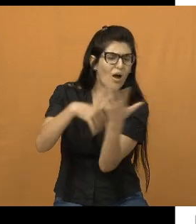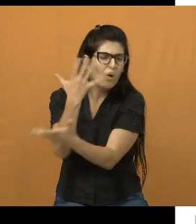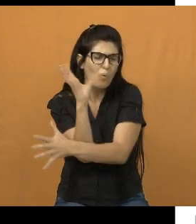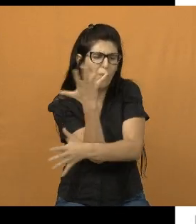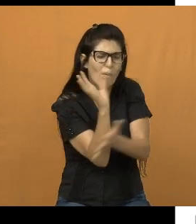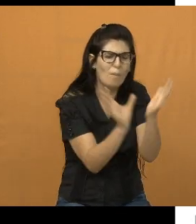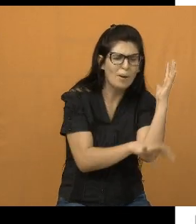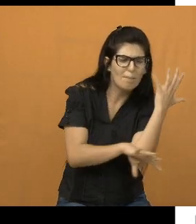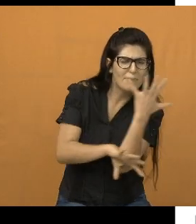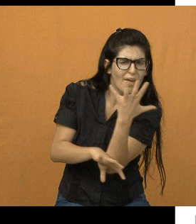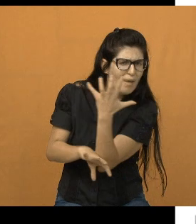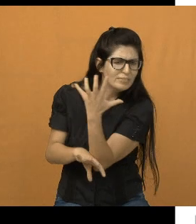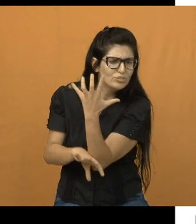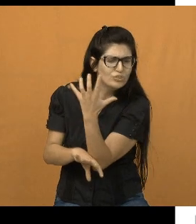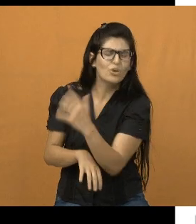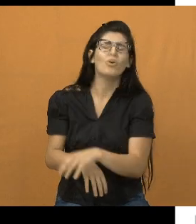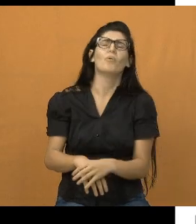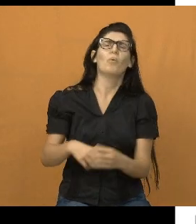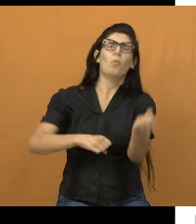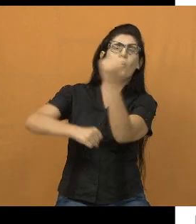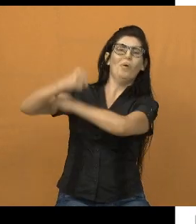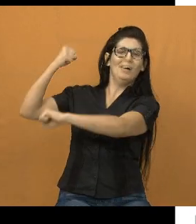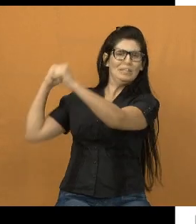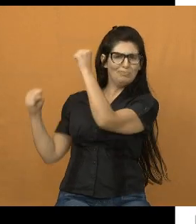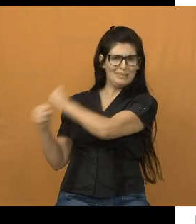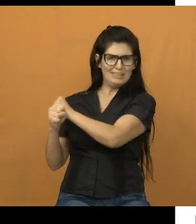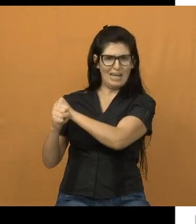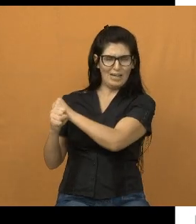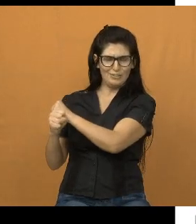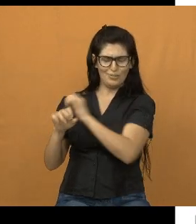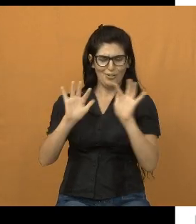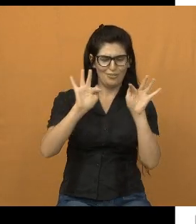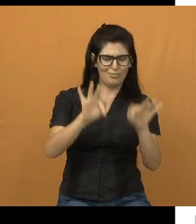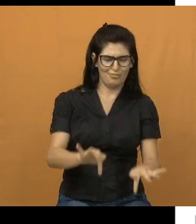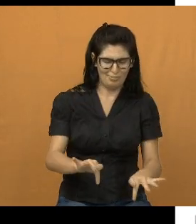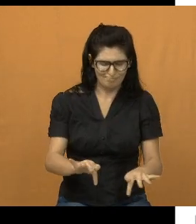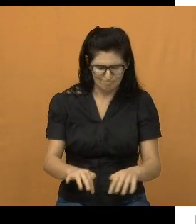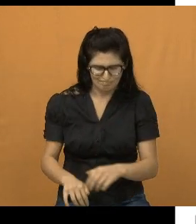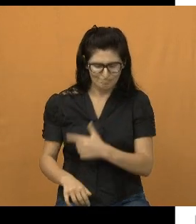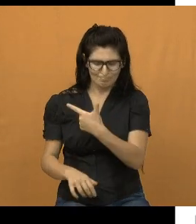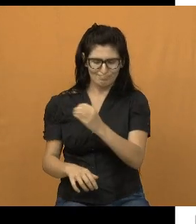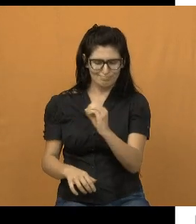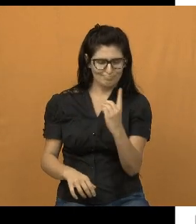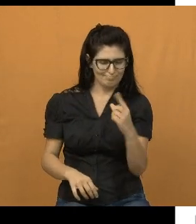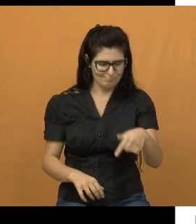Ambiental. Finalizamos o ano de 2017 com